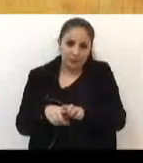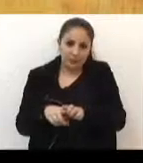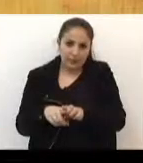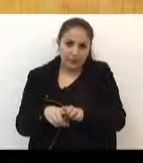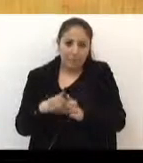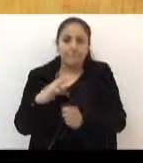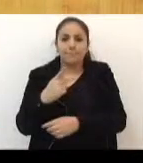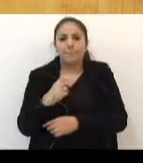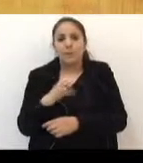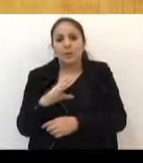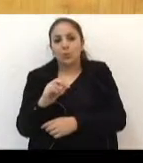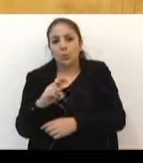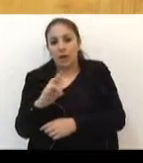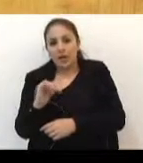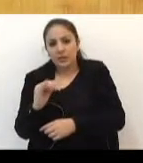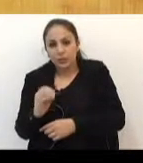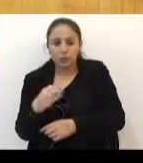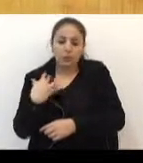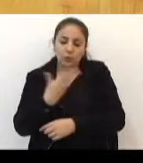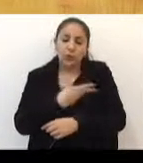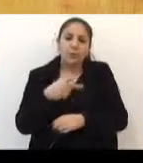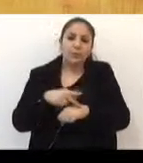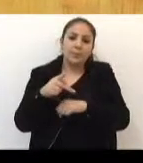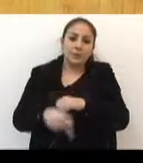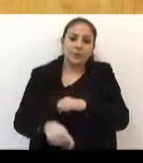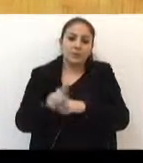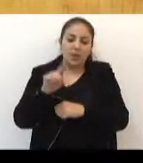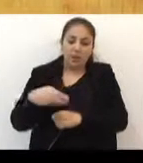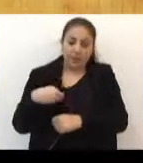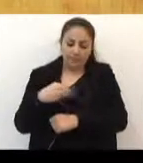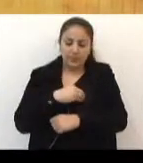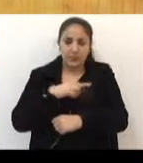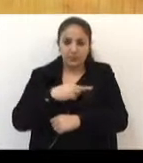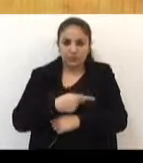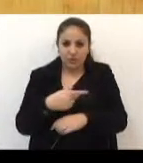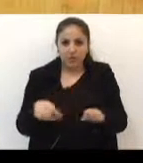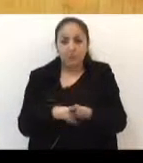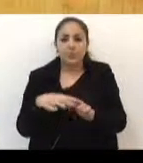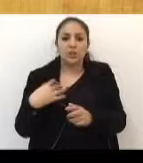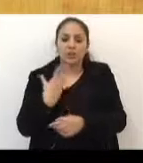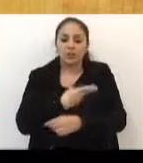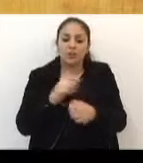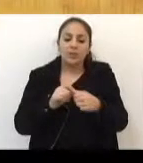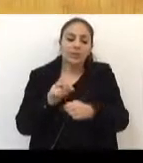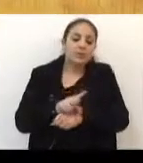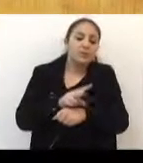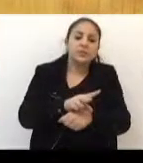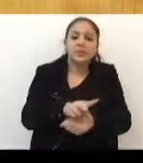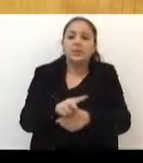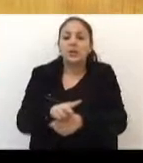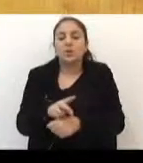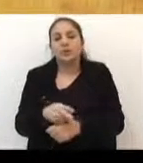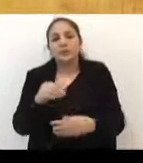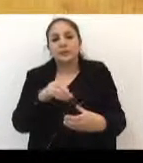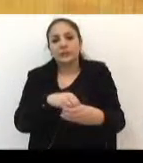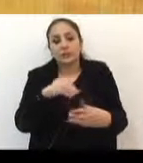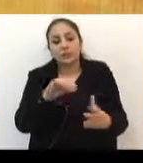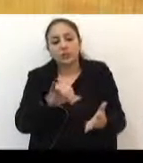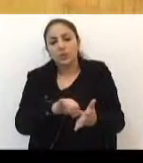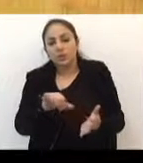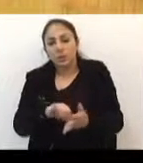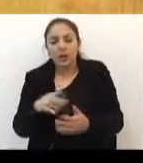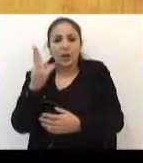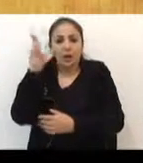pecuária, no caso nós aqui em Passo Fundo é a inspetoria veterinária, mas nós faremos a fiscalização nas concentrações. É um